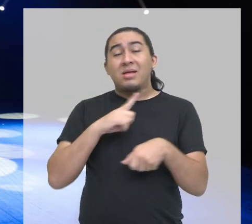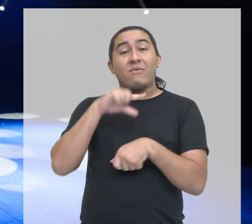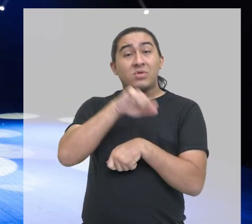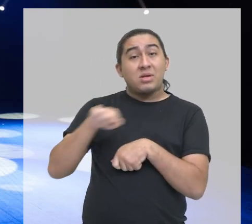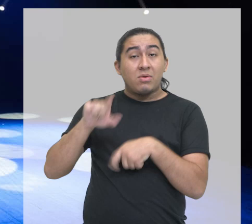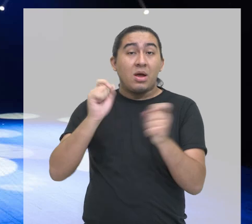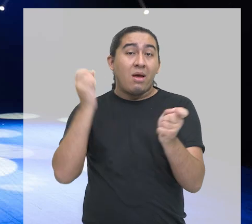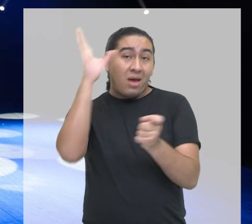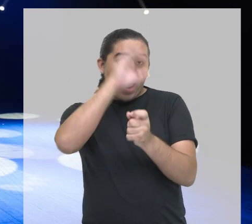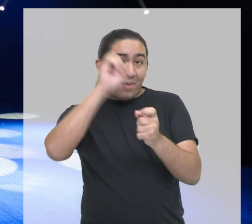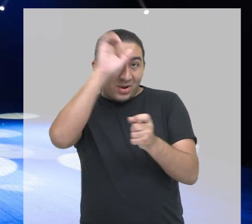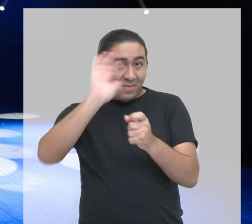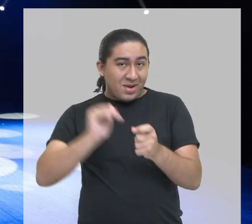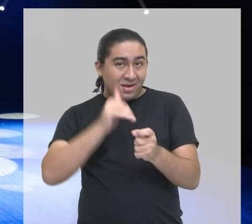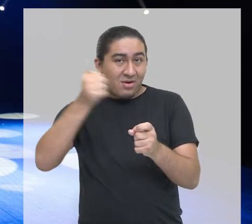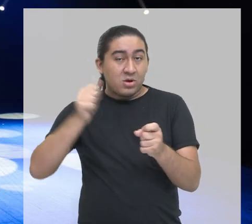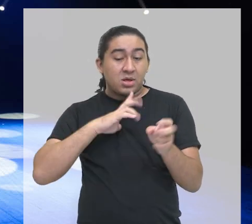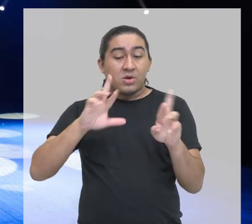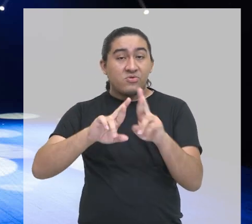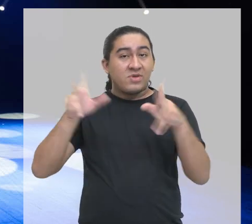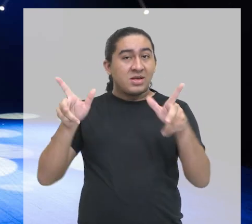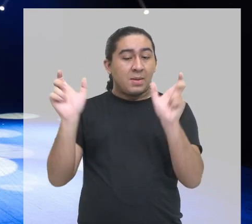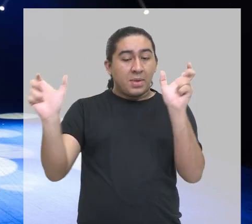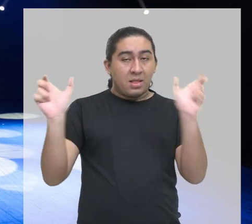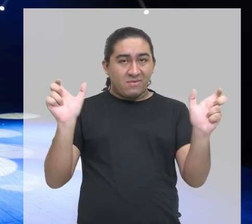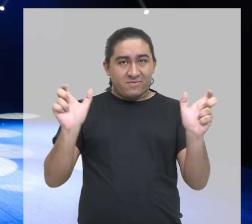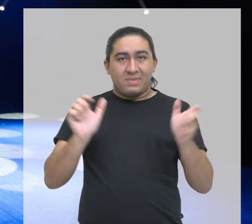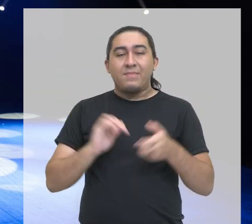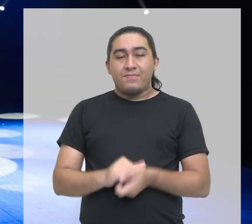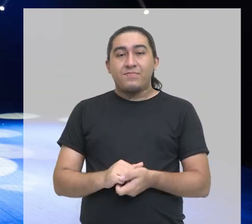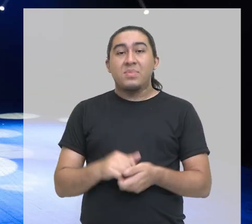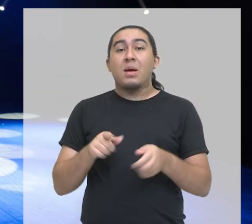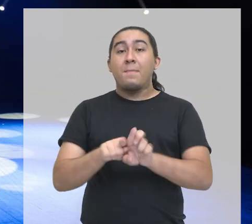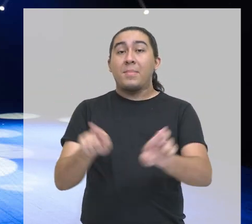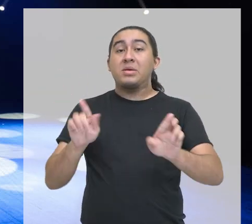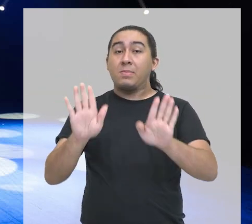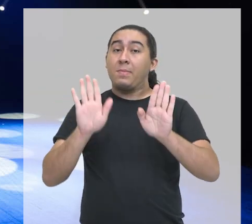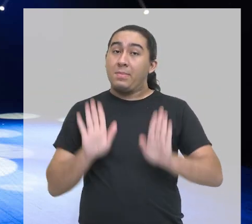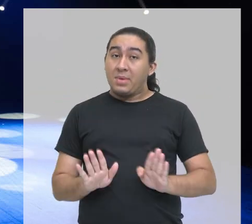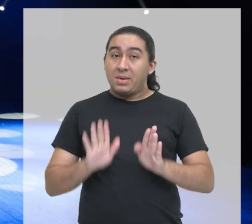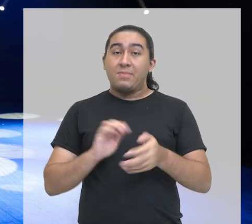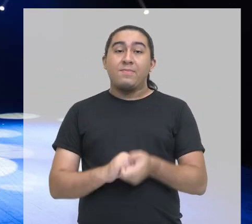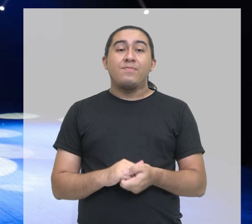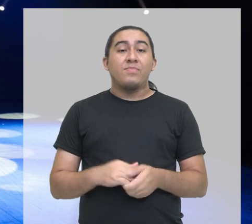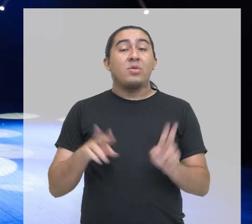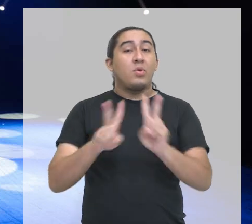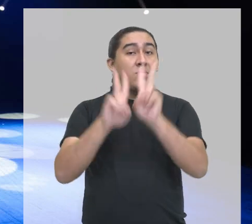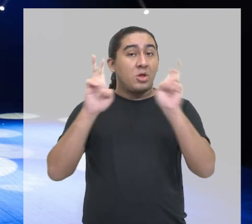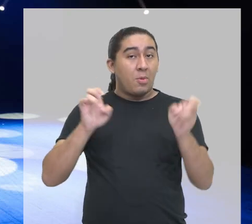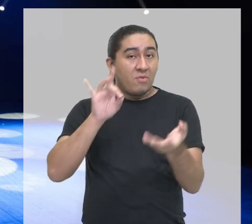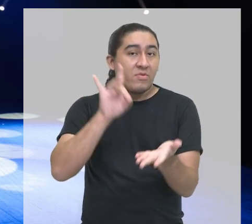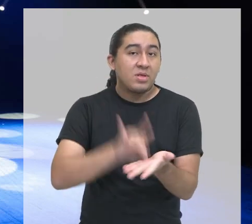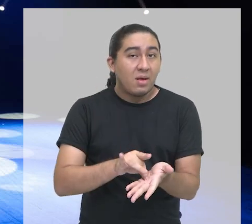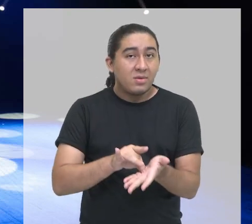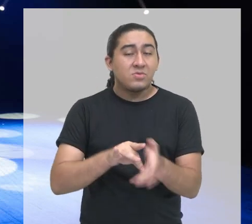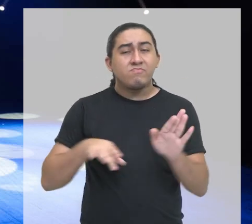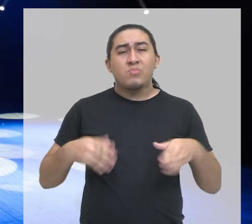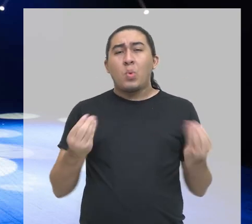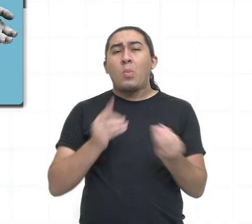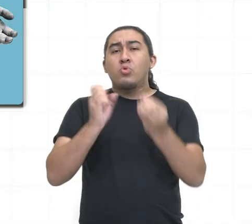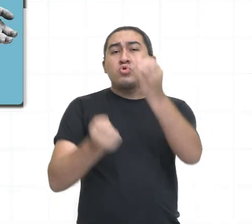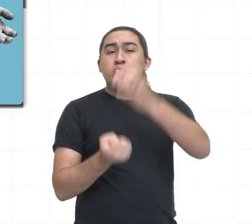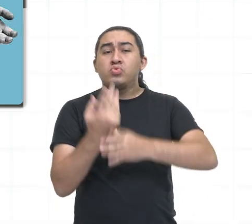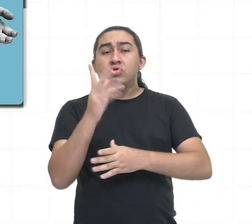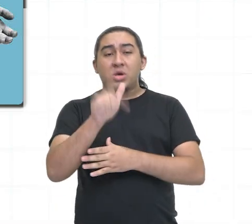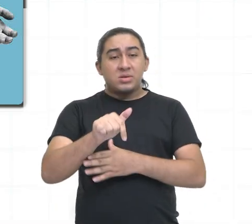você conseguir aprender um pouco mais nessa aula. Bom, mas falando propriamente do assunto, né, como que